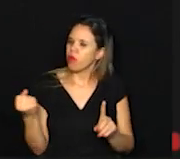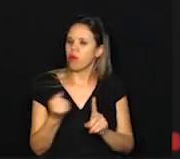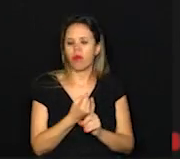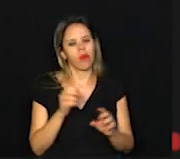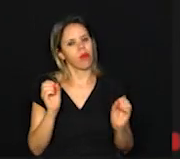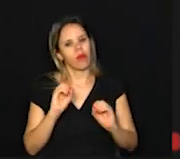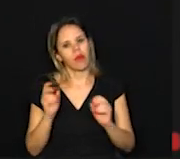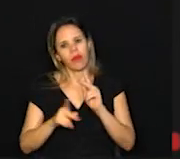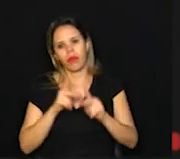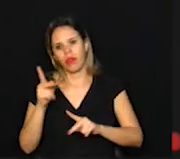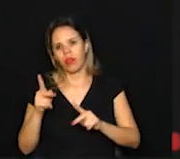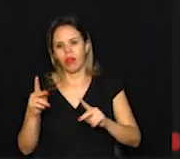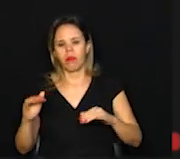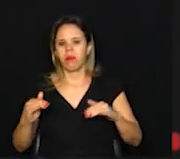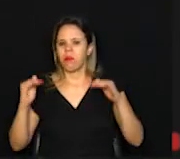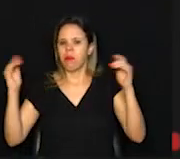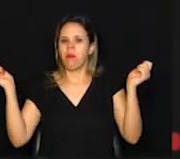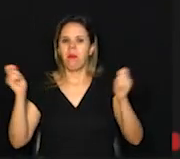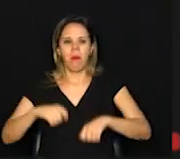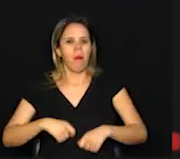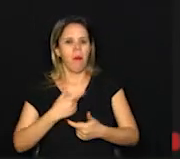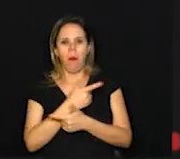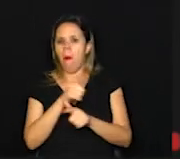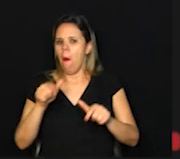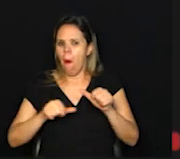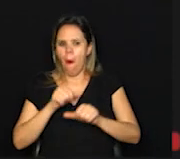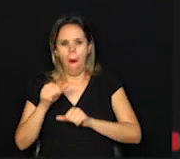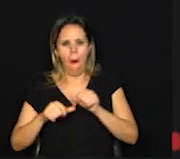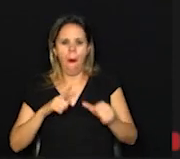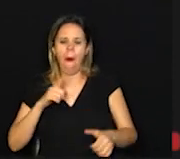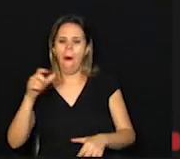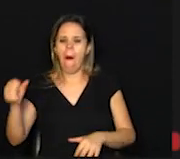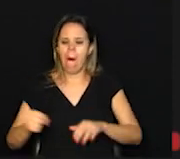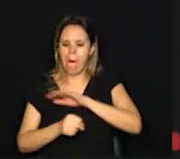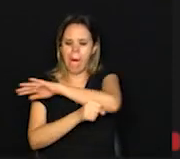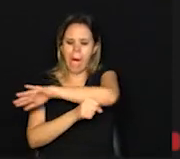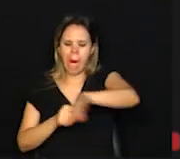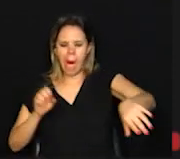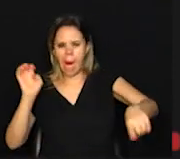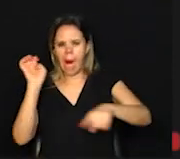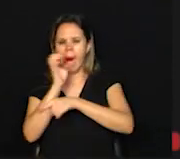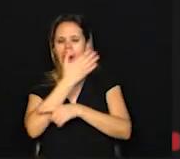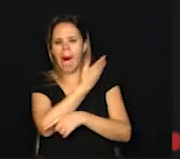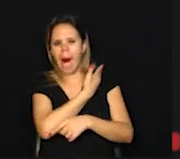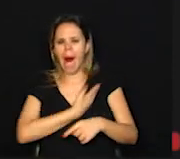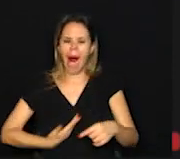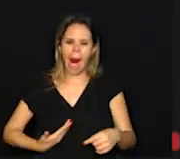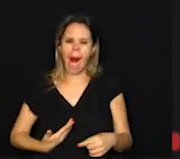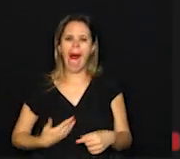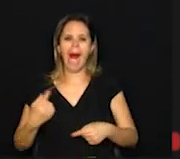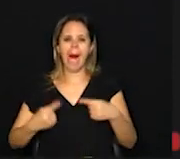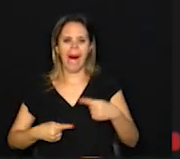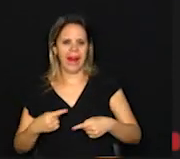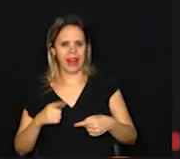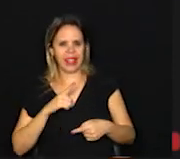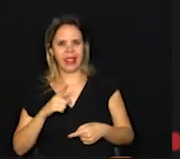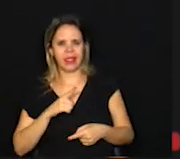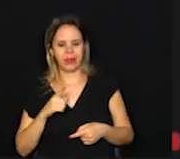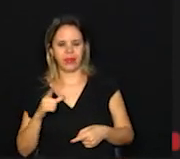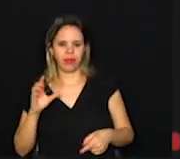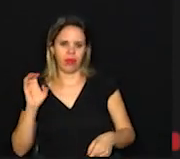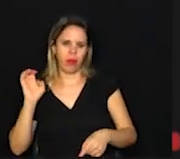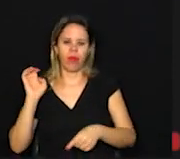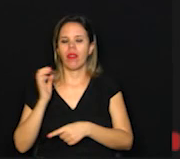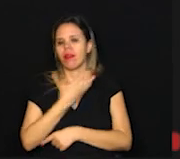Nenhuma classe ascendeu ao poder, não houve nenhuma... Houve um golpe de Estado, né? Um golpe de Estado, um pedaço do Estado